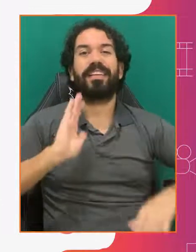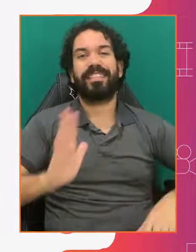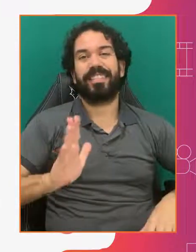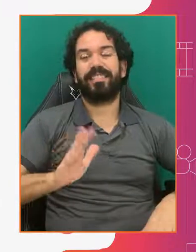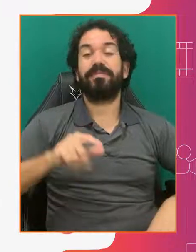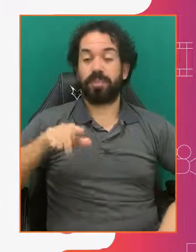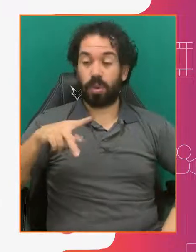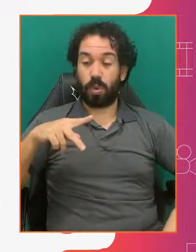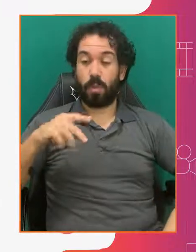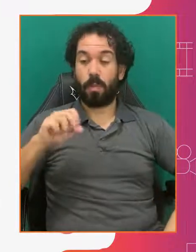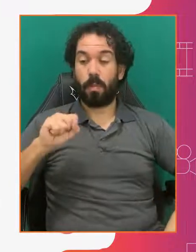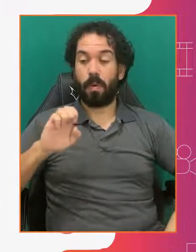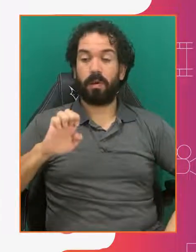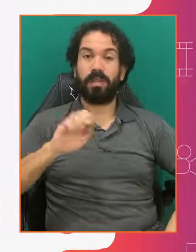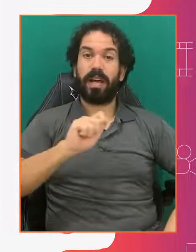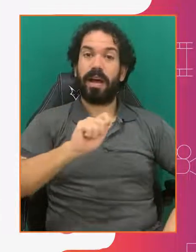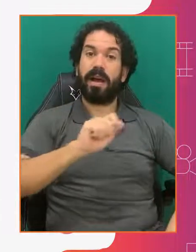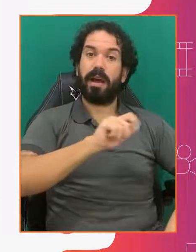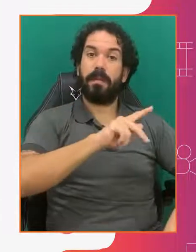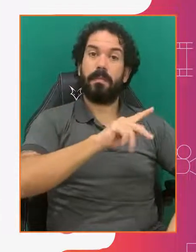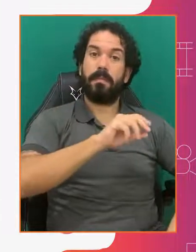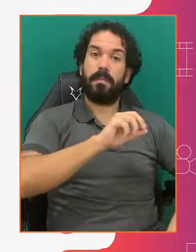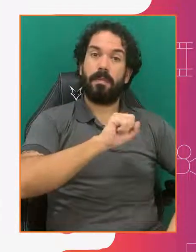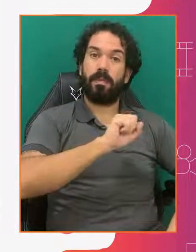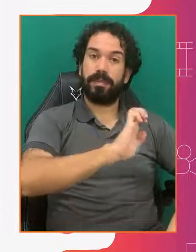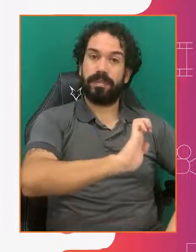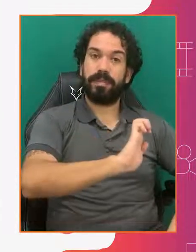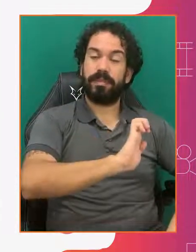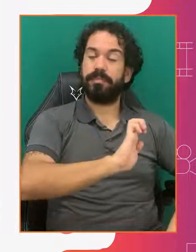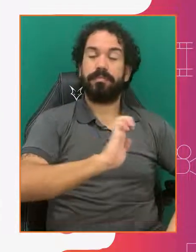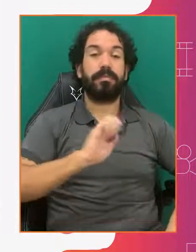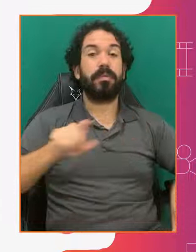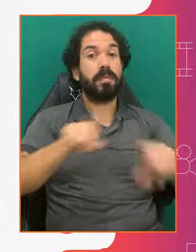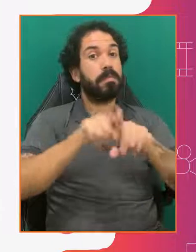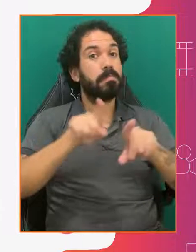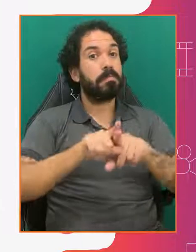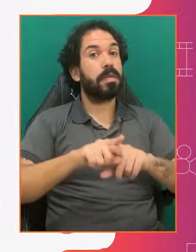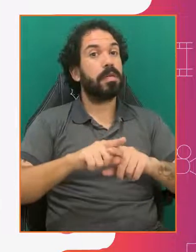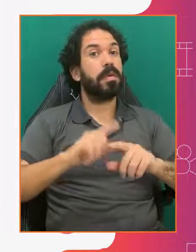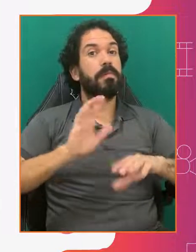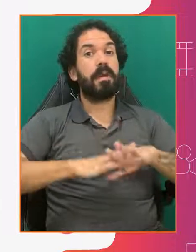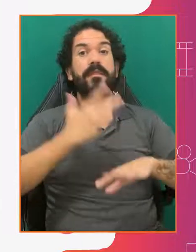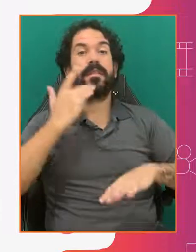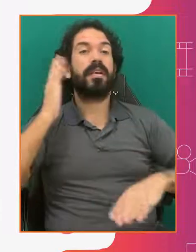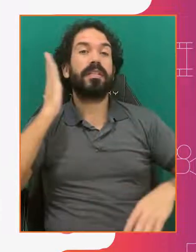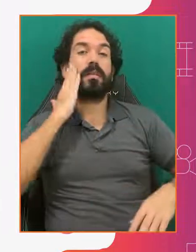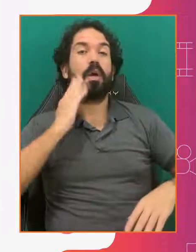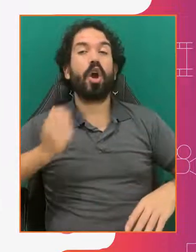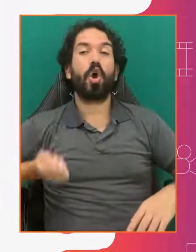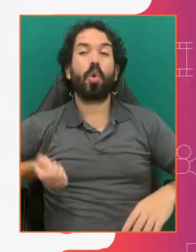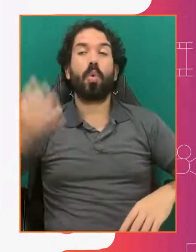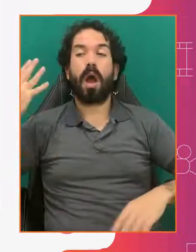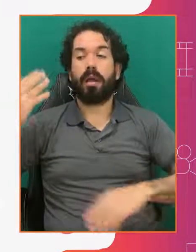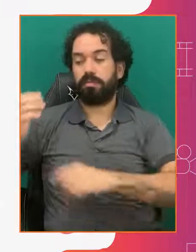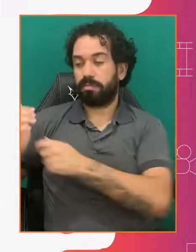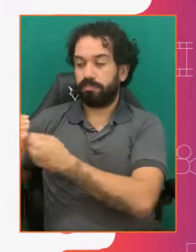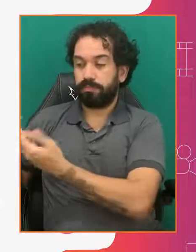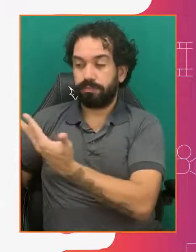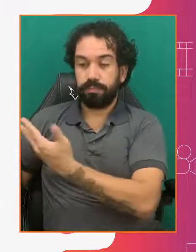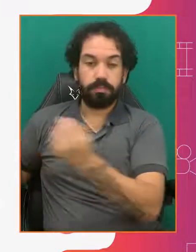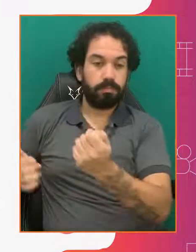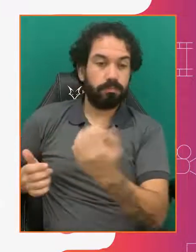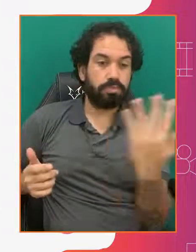Com o método pose a pose, também fica mais fácil de saber quantos quadros mais ou